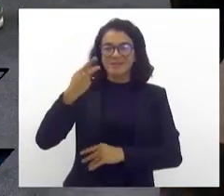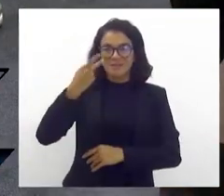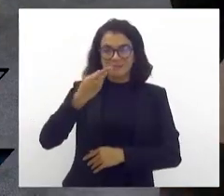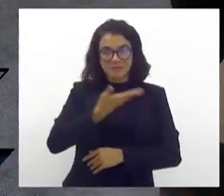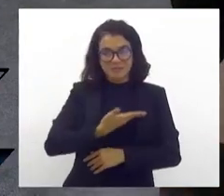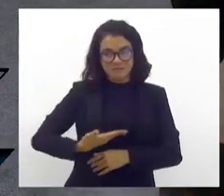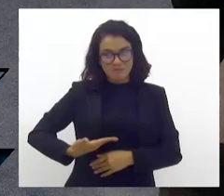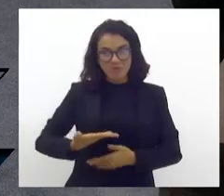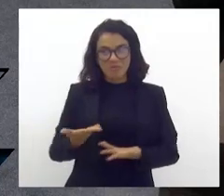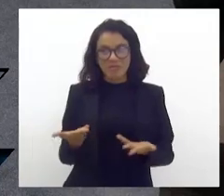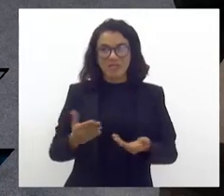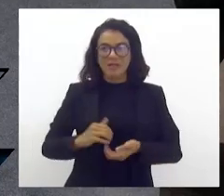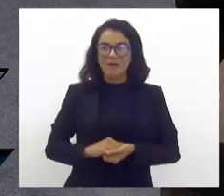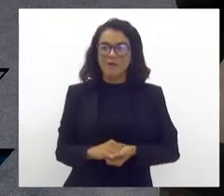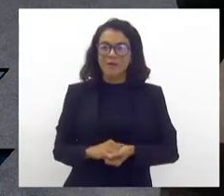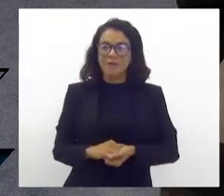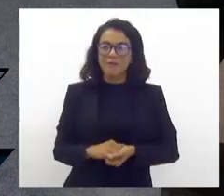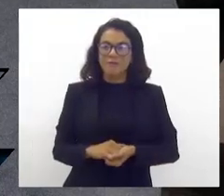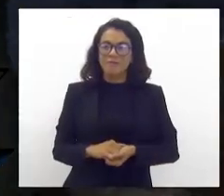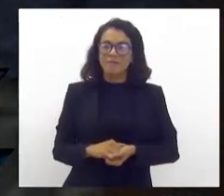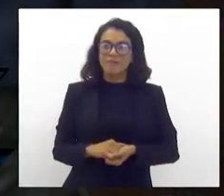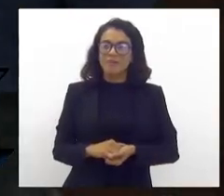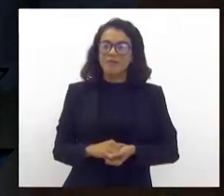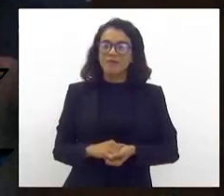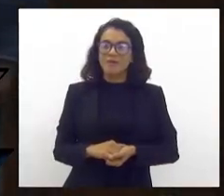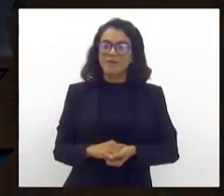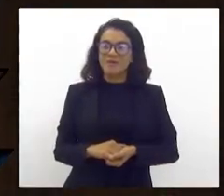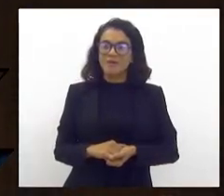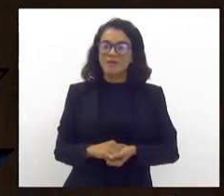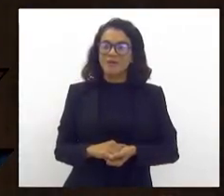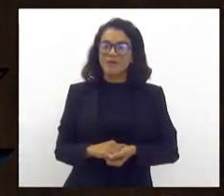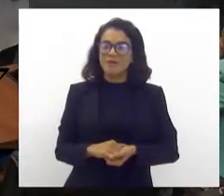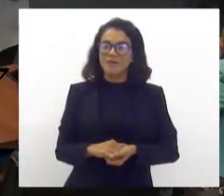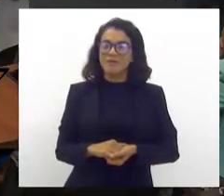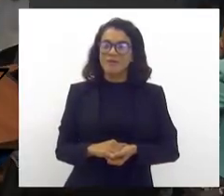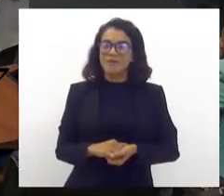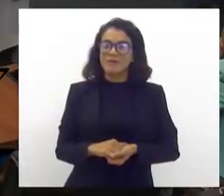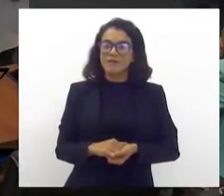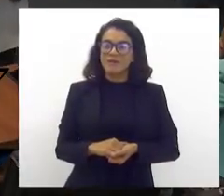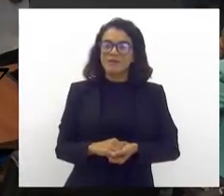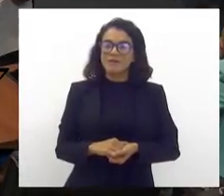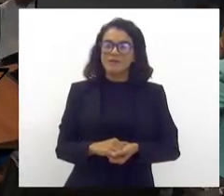vossas excelências propuseram na tarde de hoje. Parabéns.